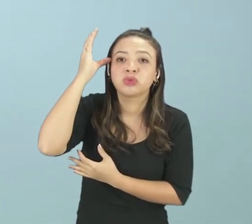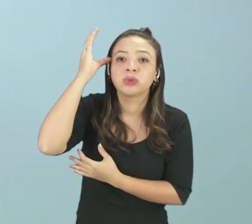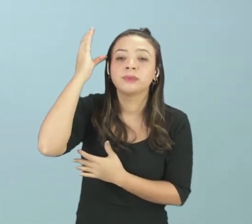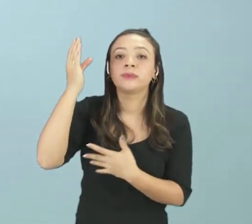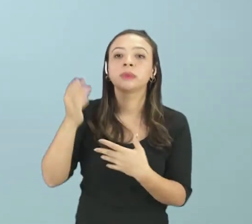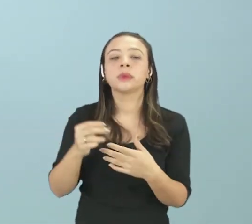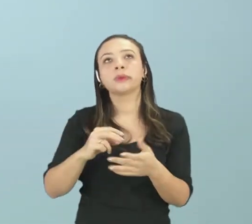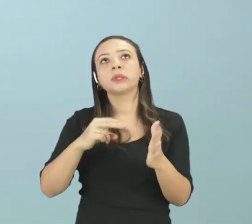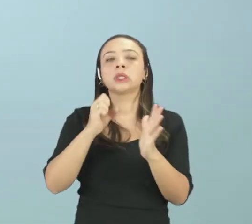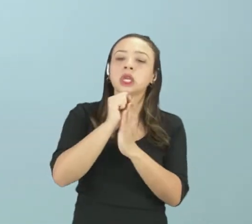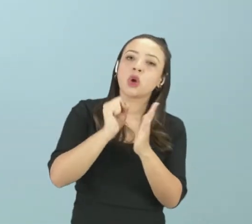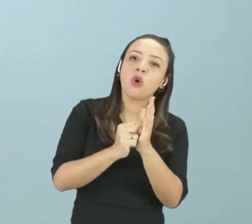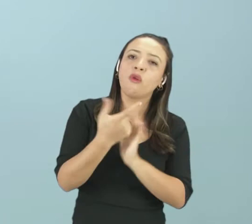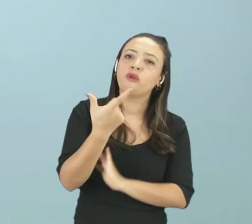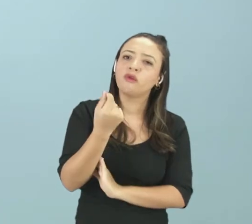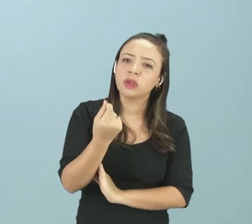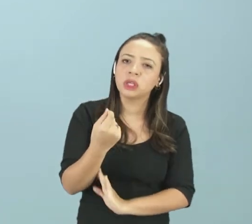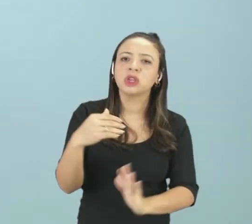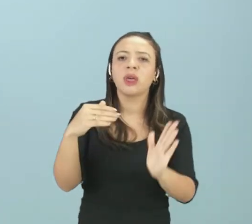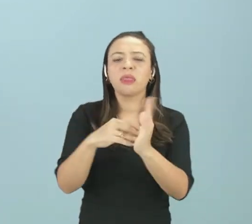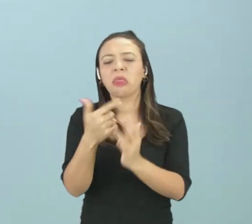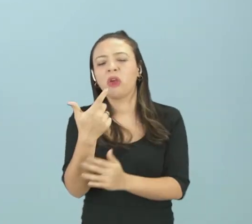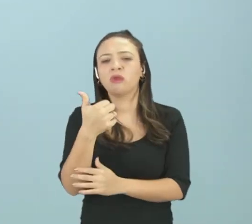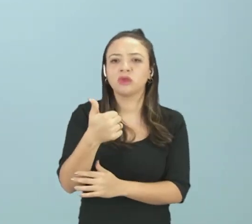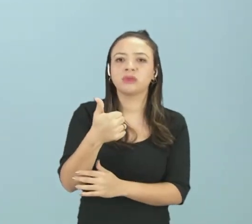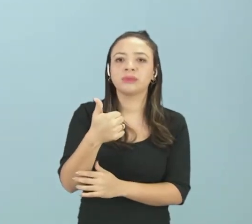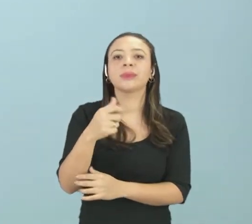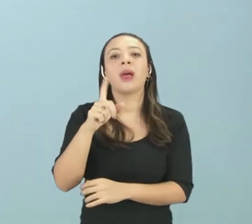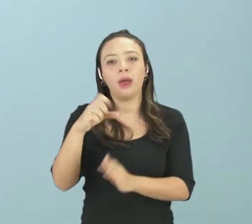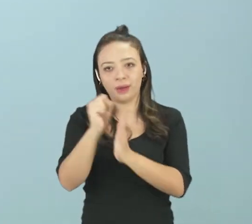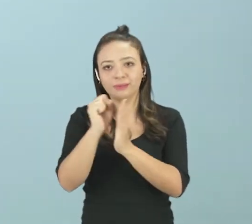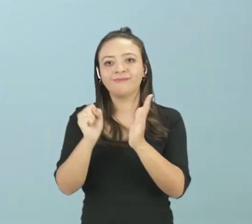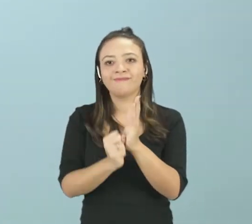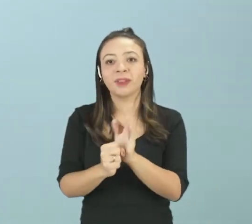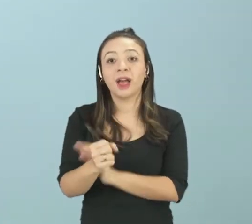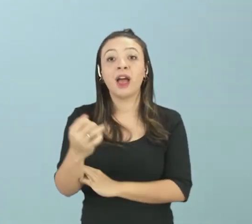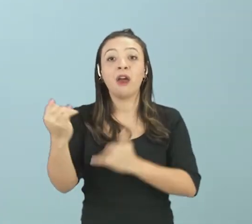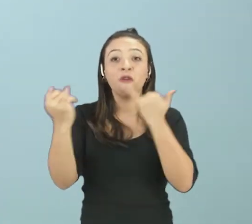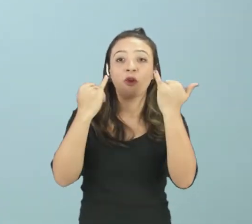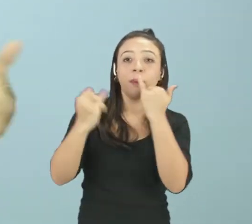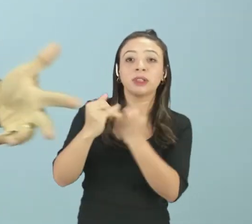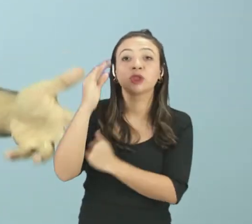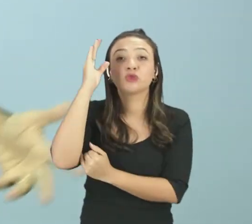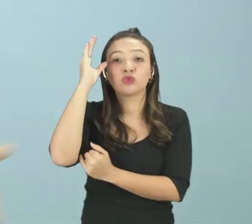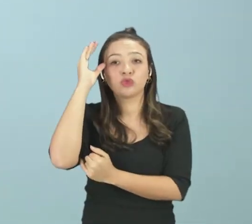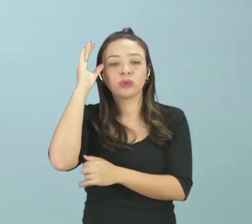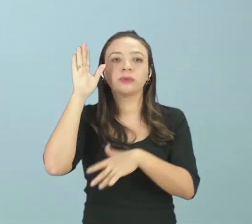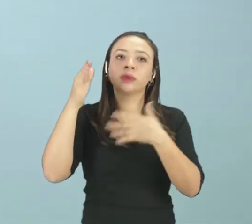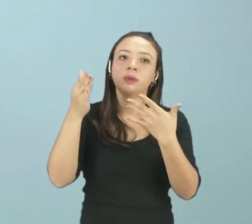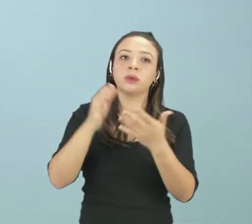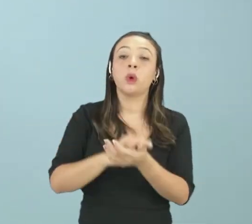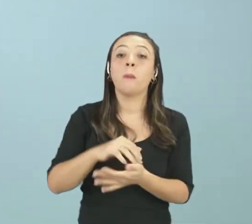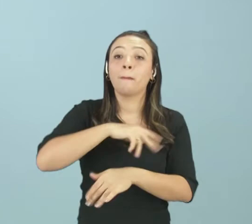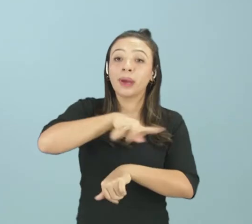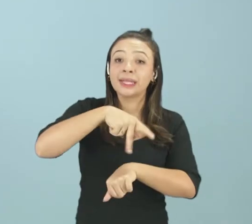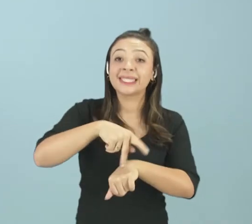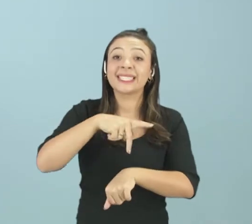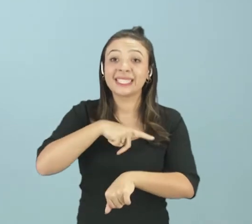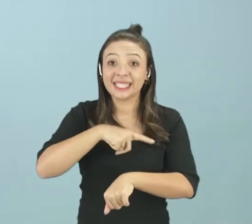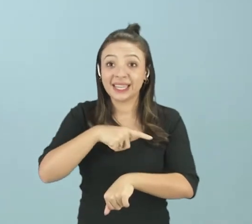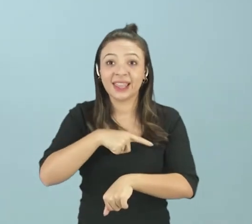Século 21 é o século do conhecimento Então os países que detêm o conhecimento então eles O que